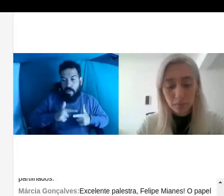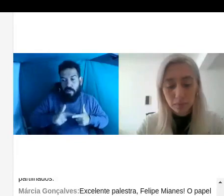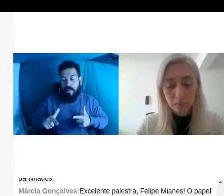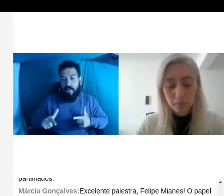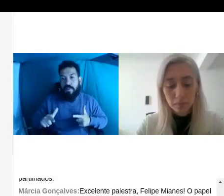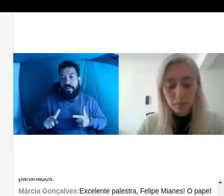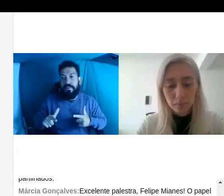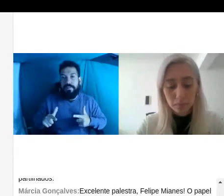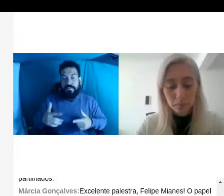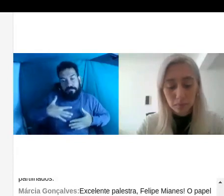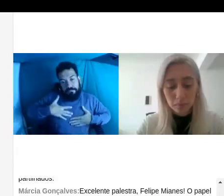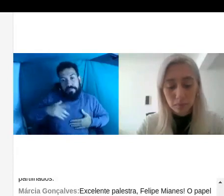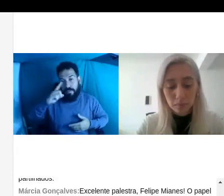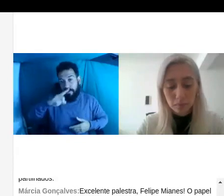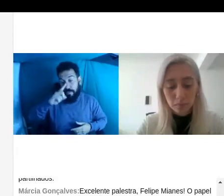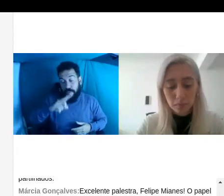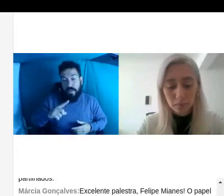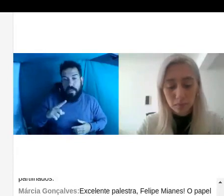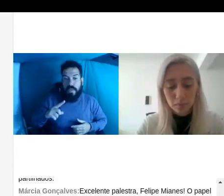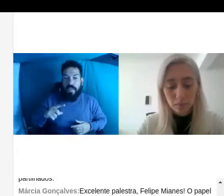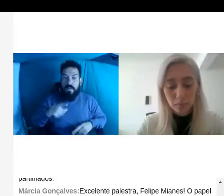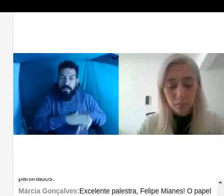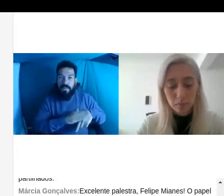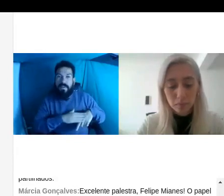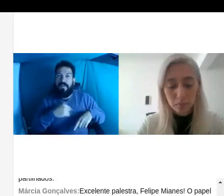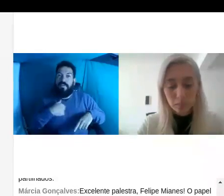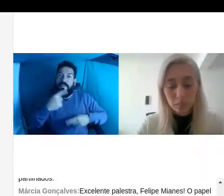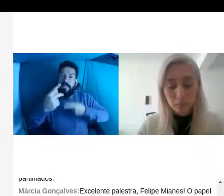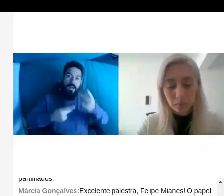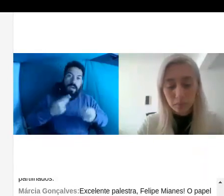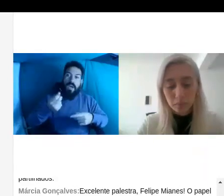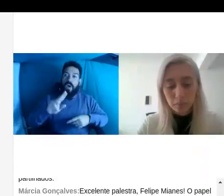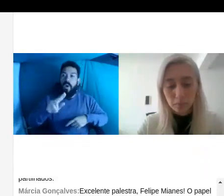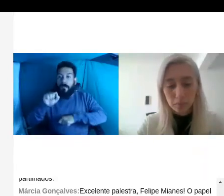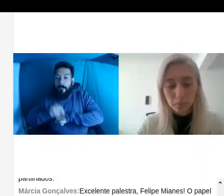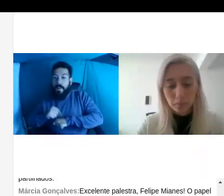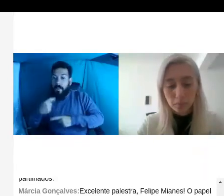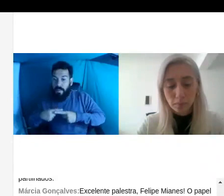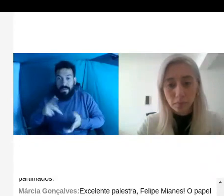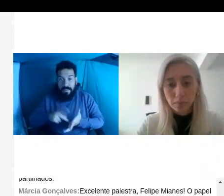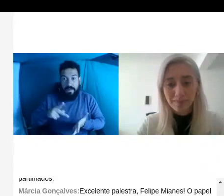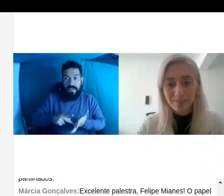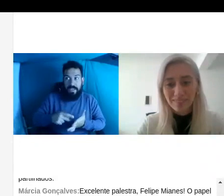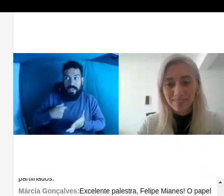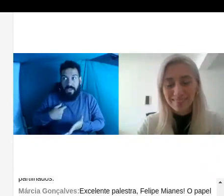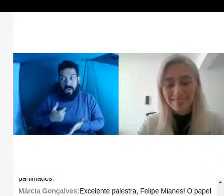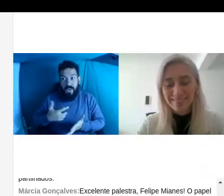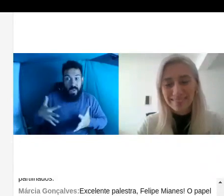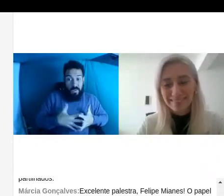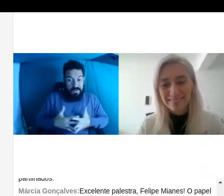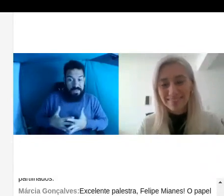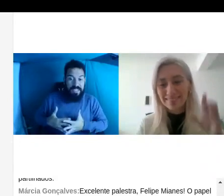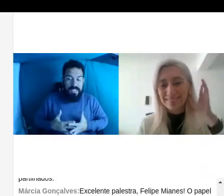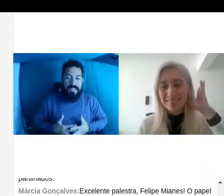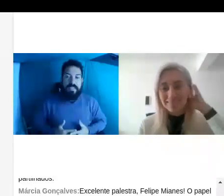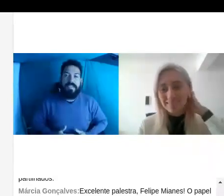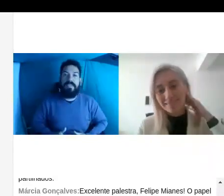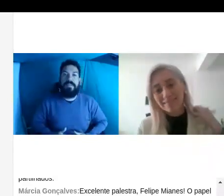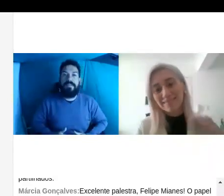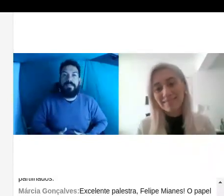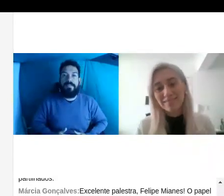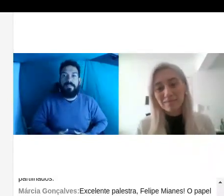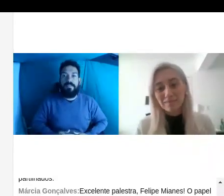minha aqui ao falar ou em alguma pausa, porque realmente foi um pouco tenso o momento aqui com a